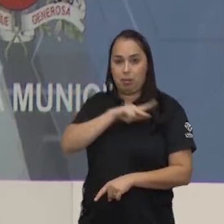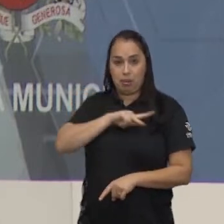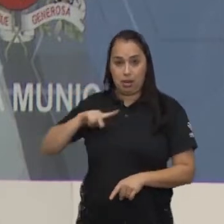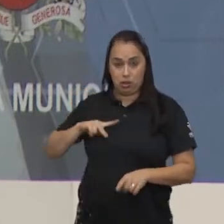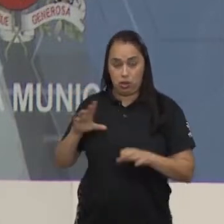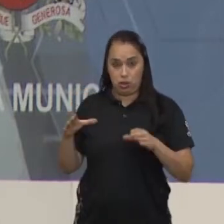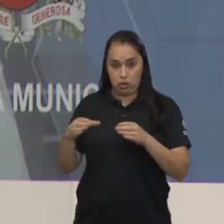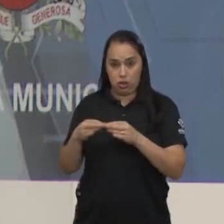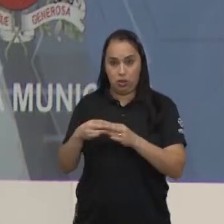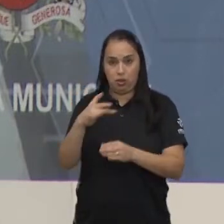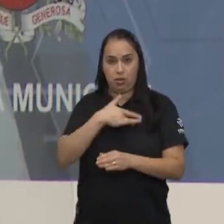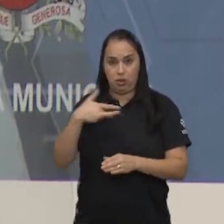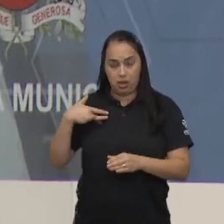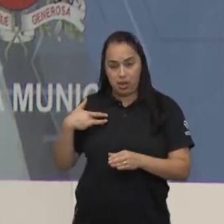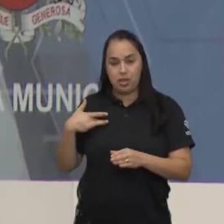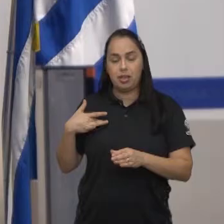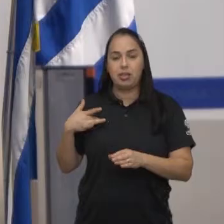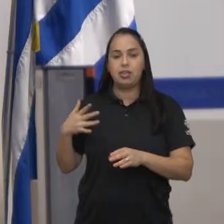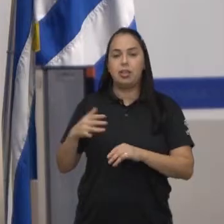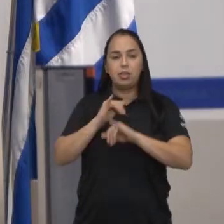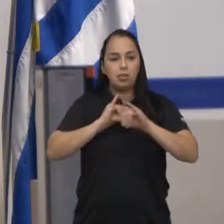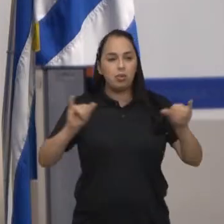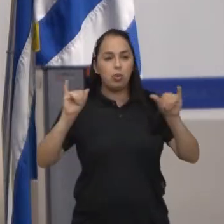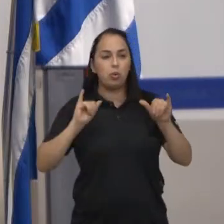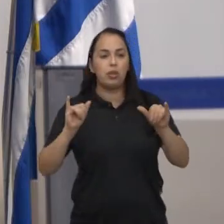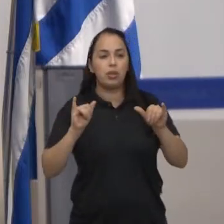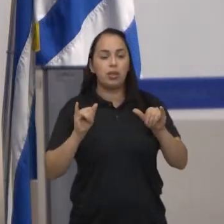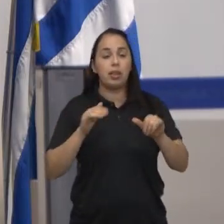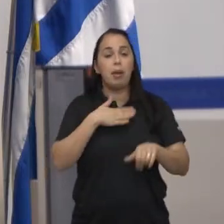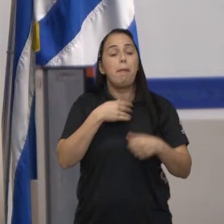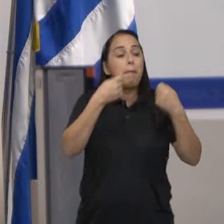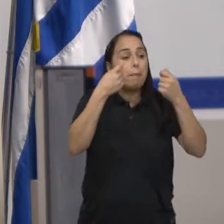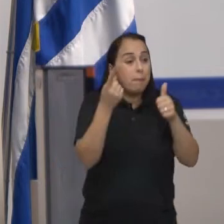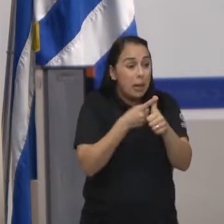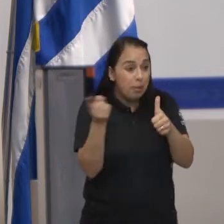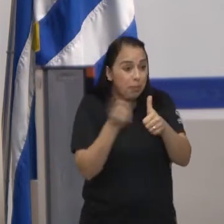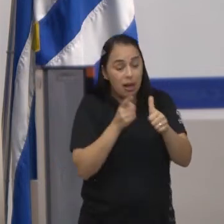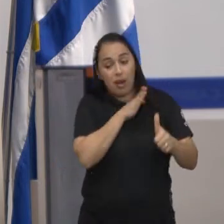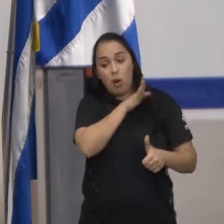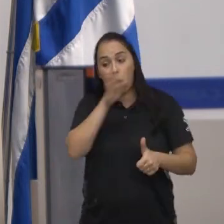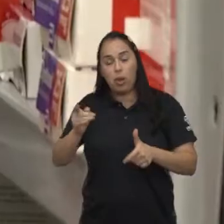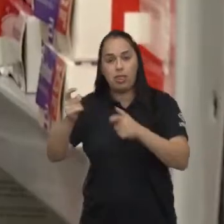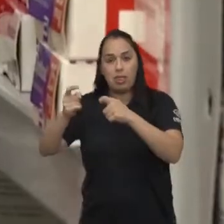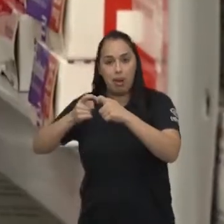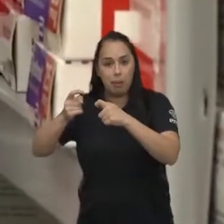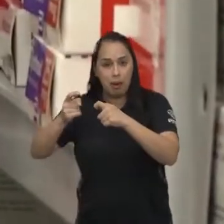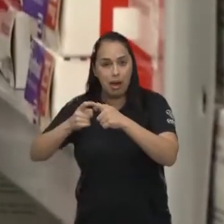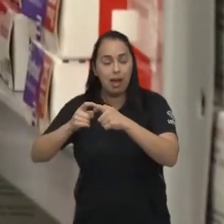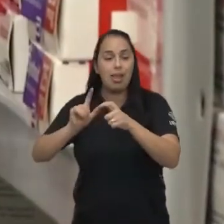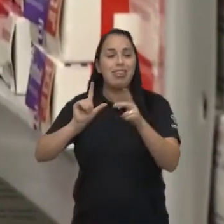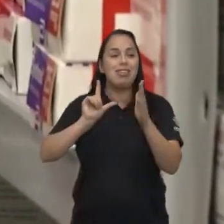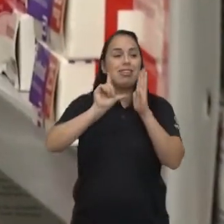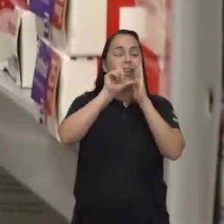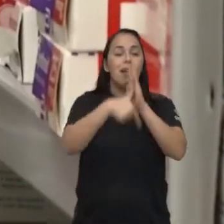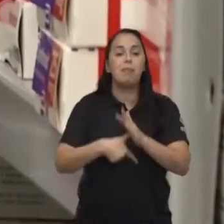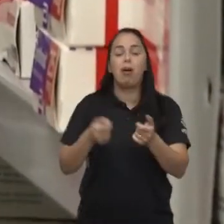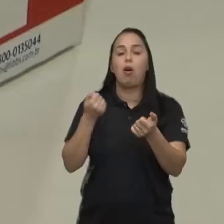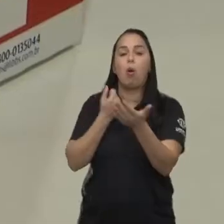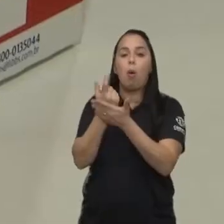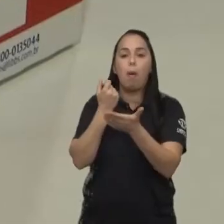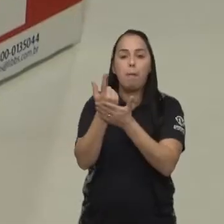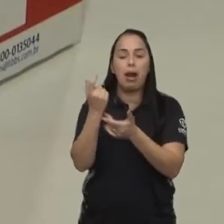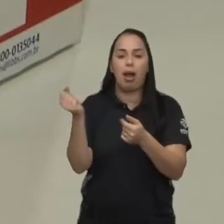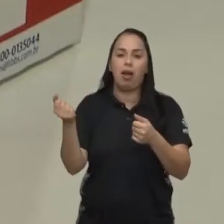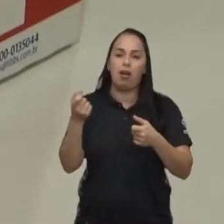Doutor Elton presidente da Comissão de saúde ressaltou a importância da consulta com especialistas para que os remédios sejam